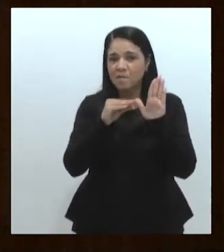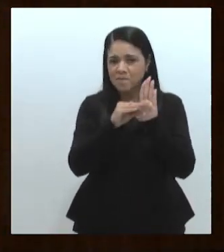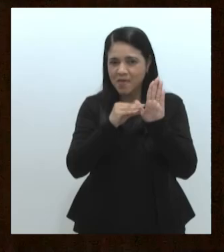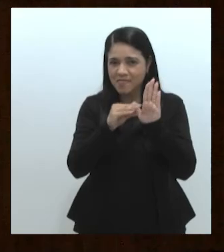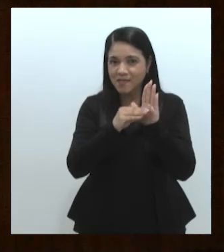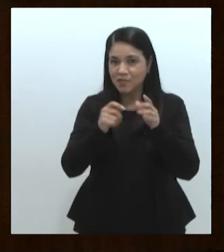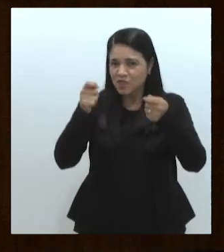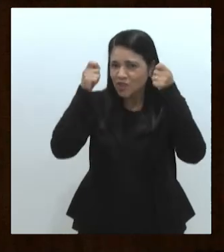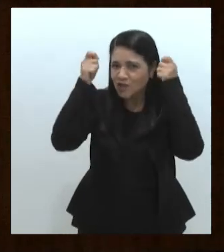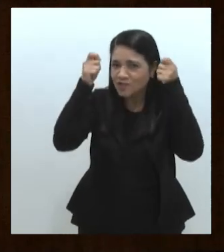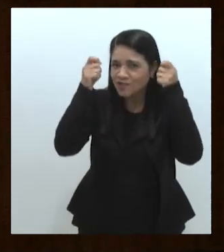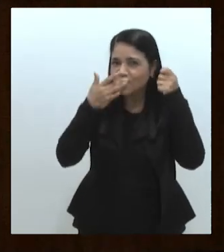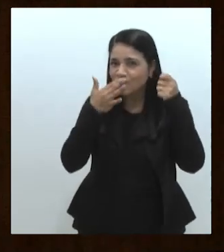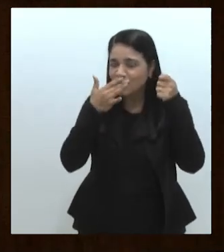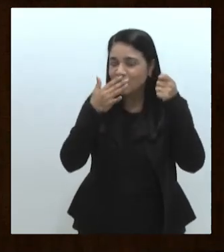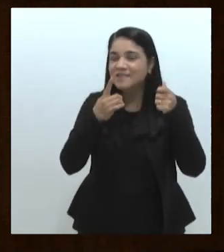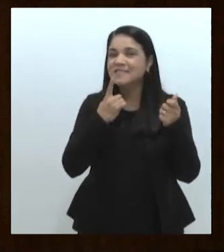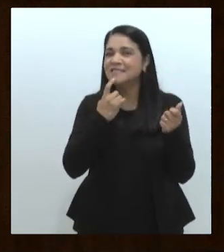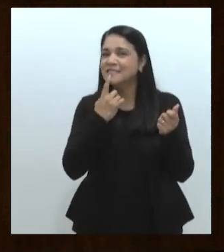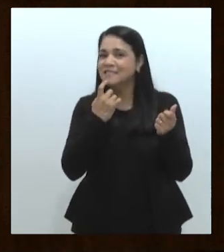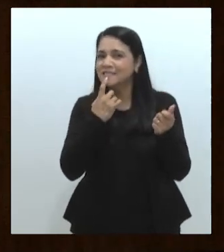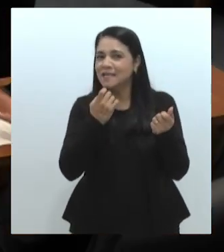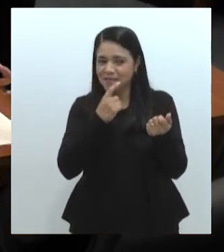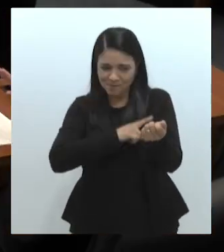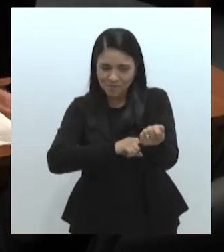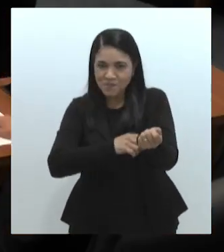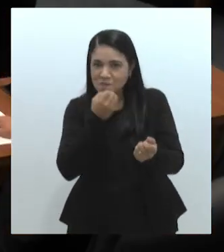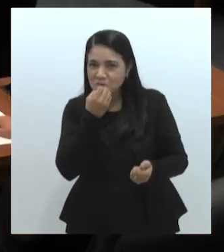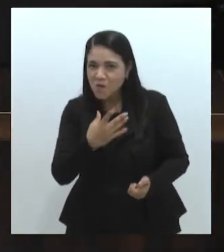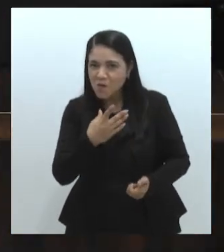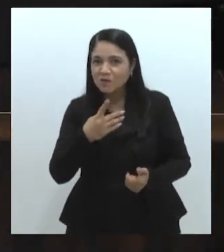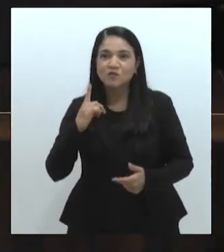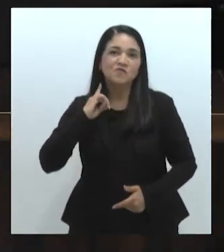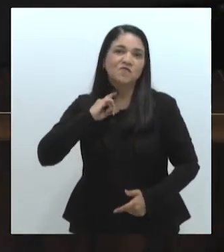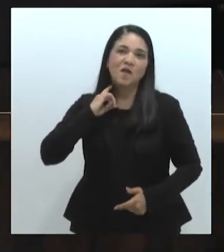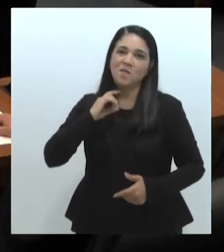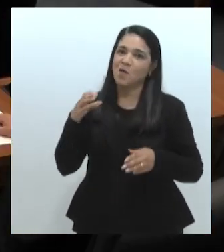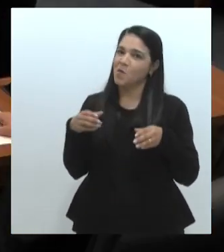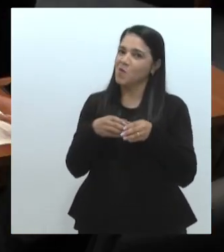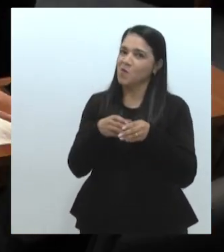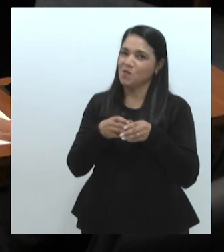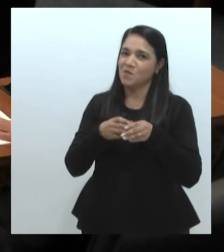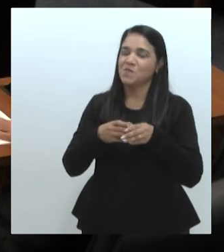só se for do Clube de Regatas do Flamengo. Isso aí. Parabéns, Luiz.